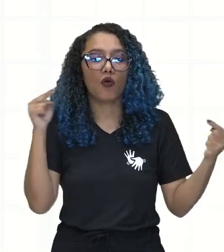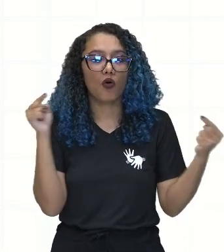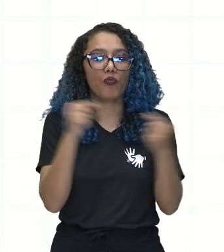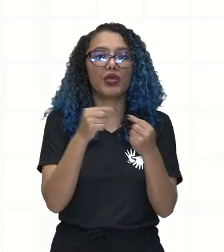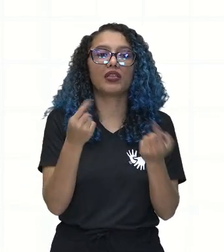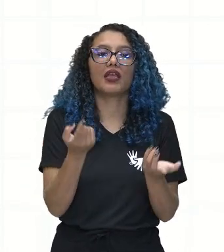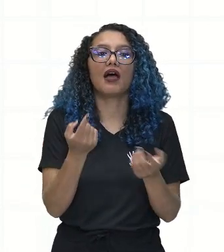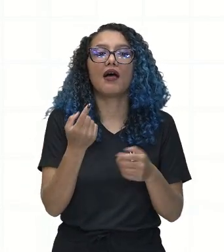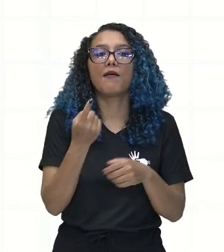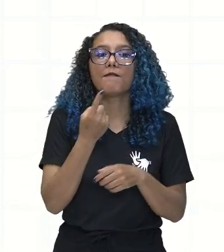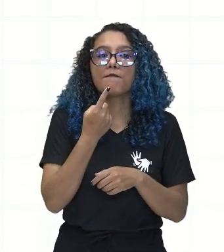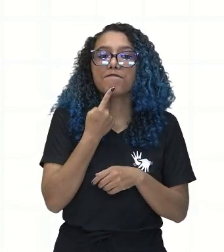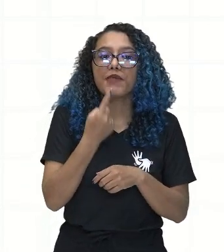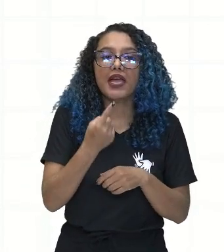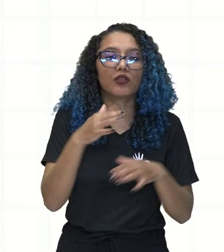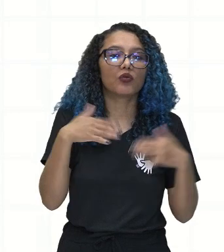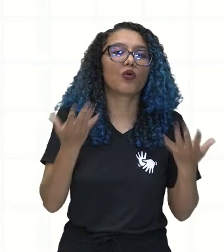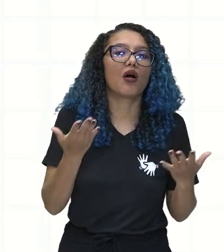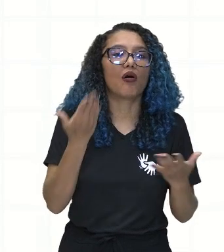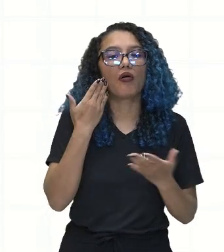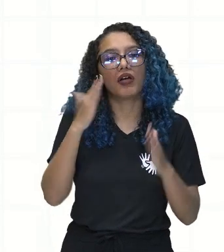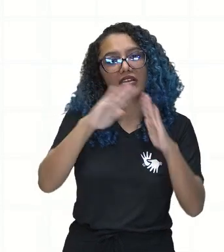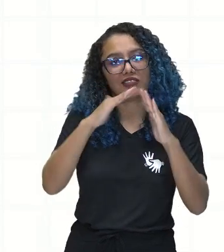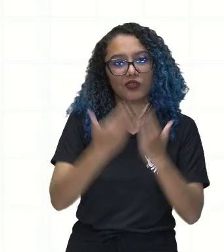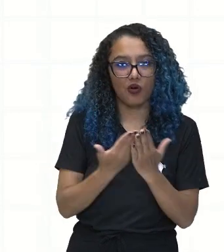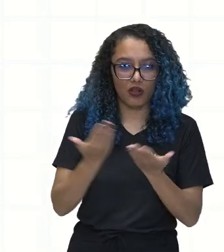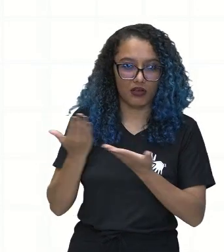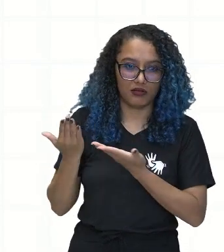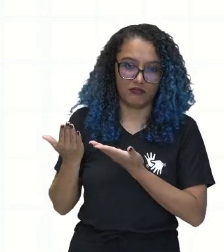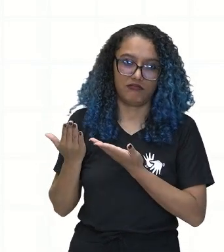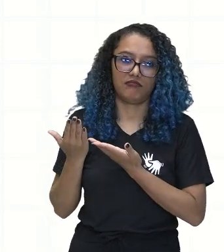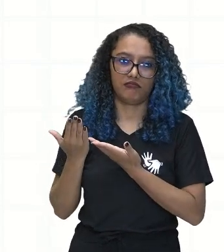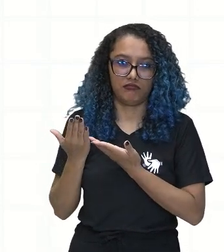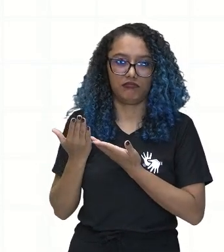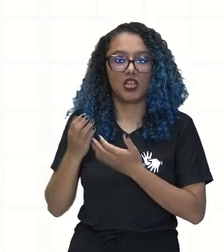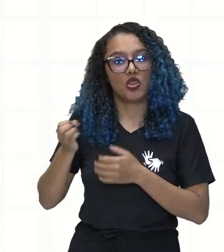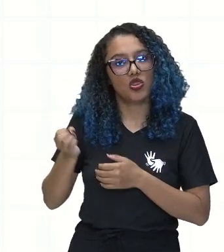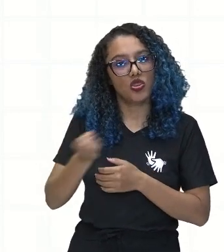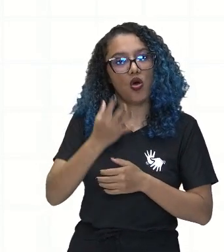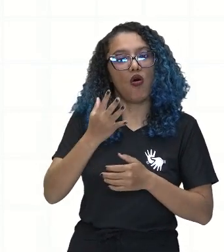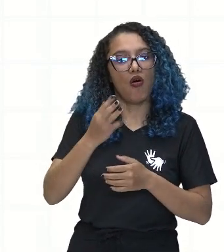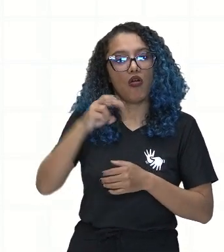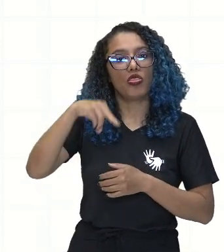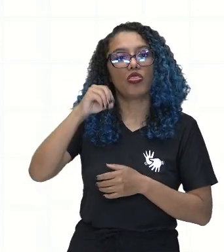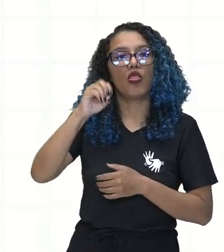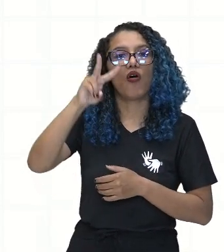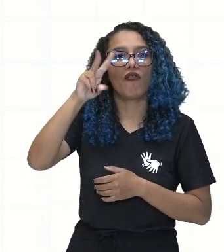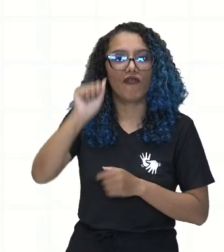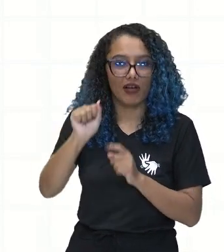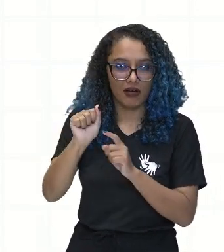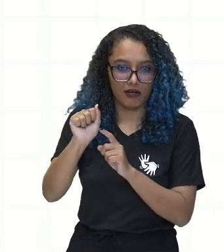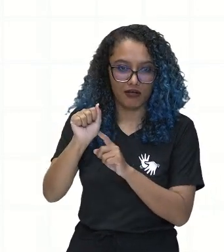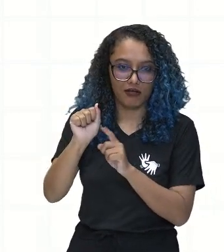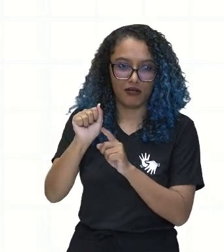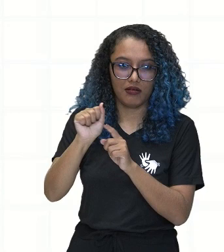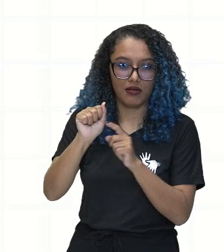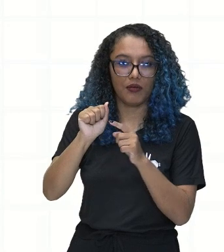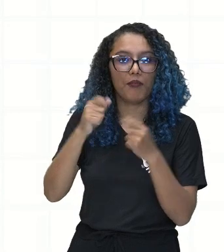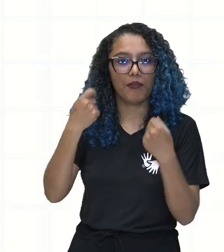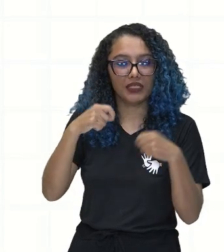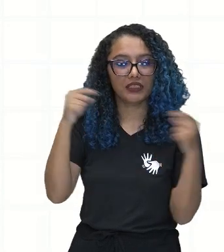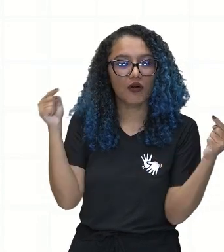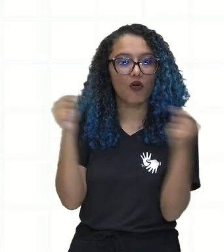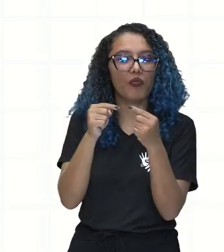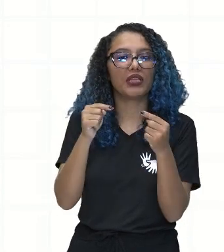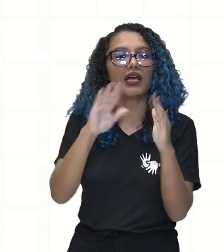próximo, escola. Nova escola é a característica, o adjetivo, ele vai concordar com o mais próximo. O mais próximo é a